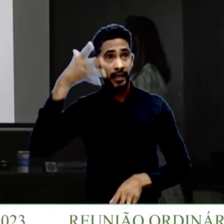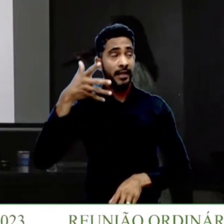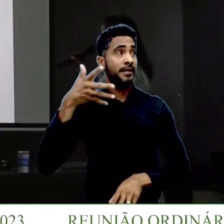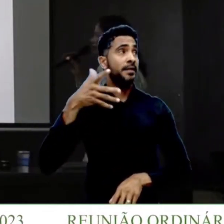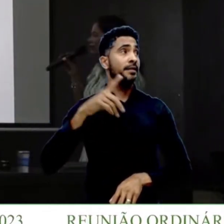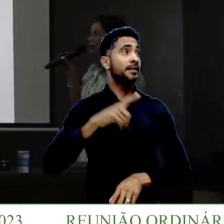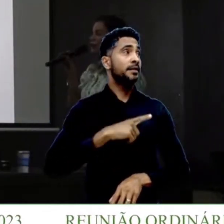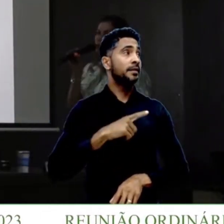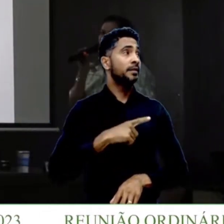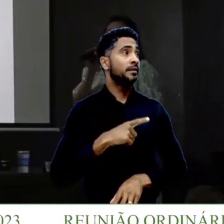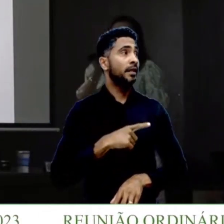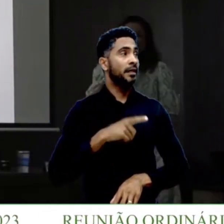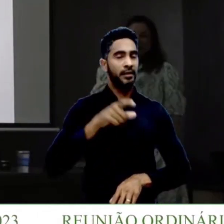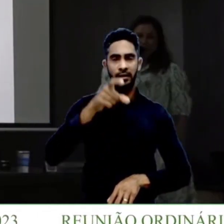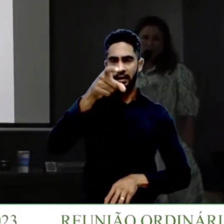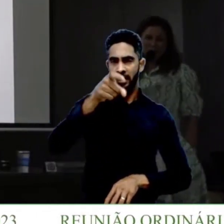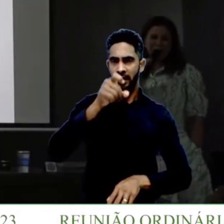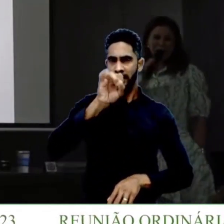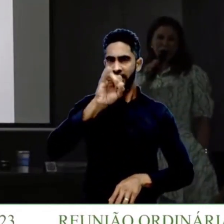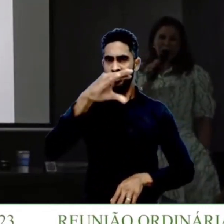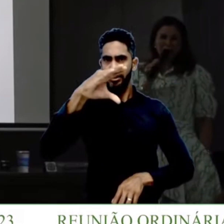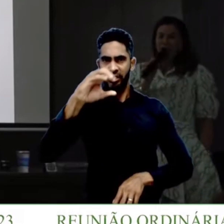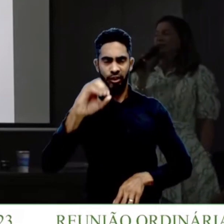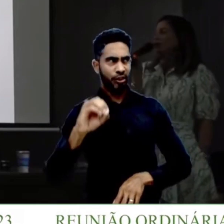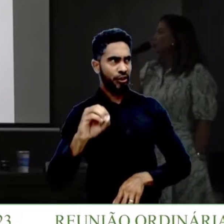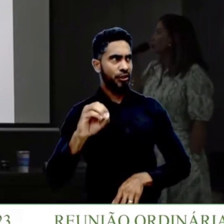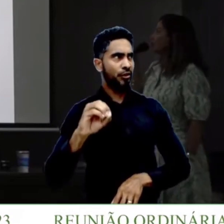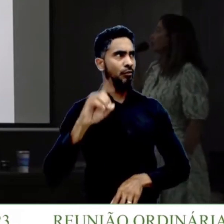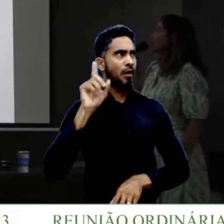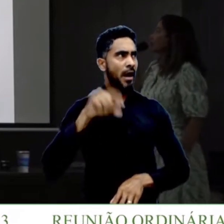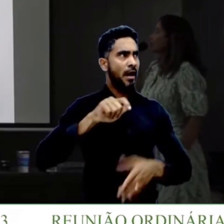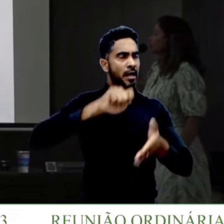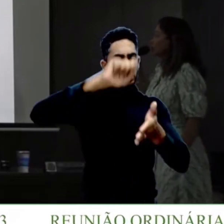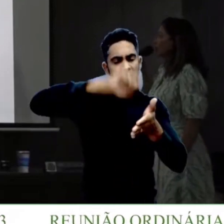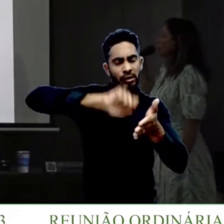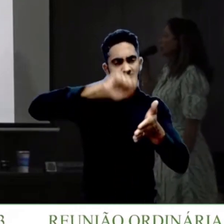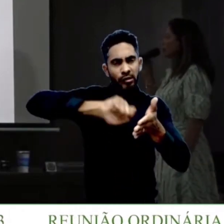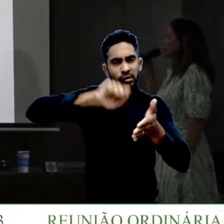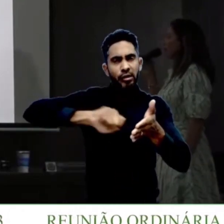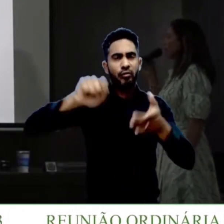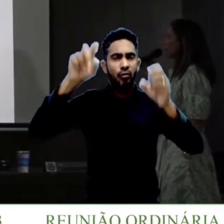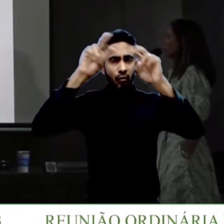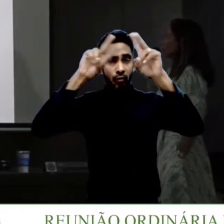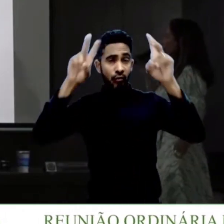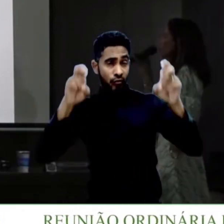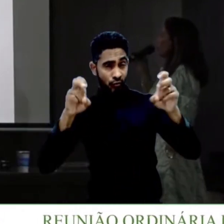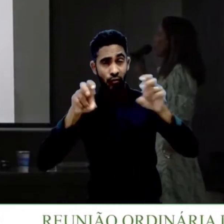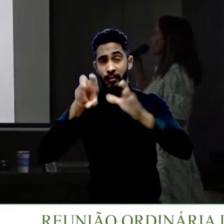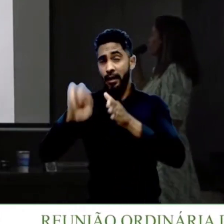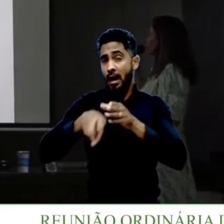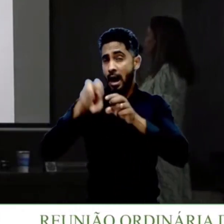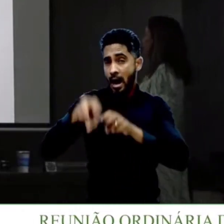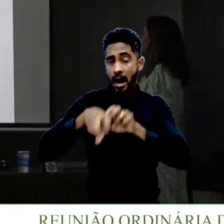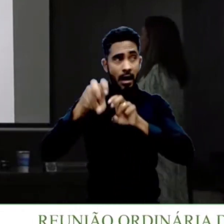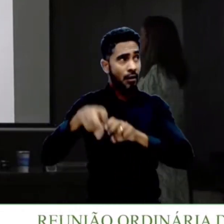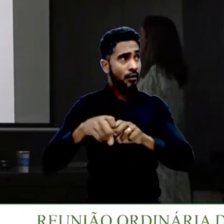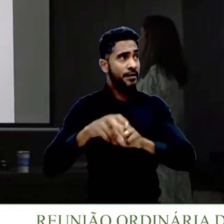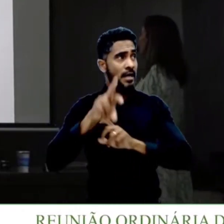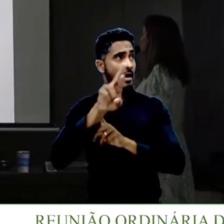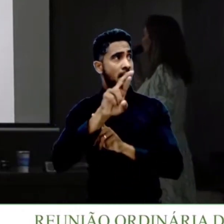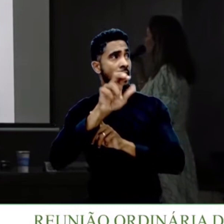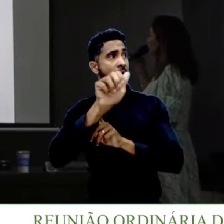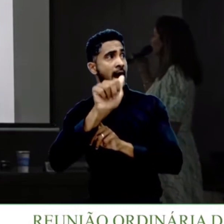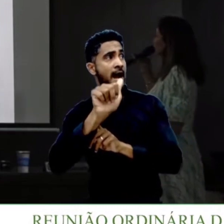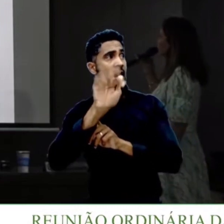o Chico Graziano, alguns de vocês devem conhecer, um grande escritor sobre também o agro, o Rafael Salles e